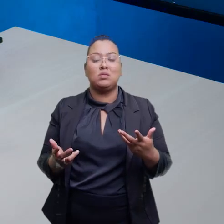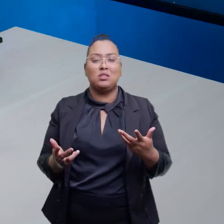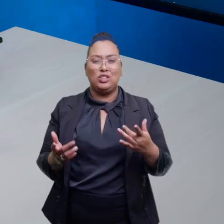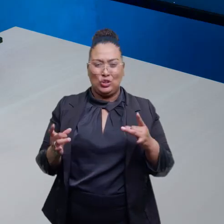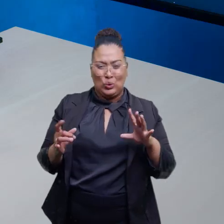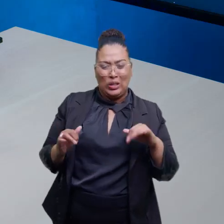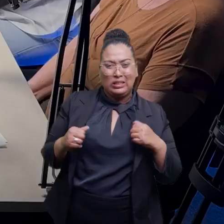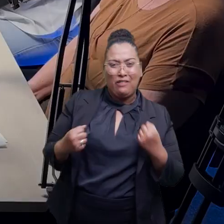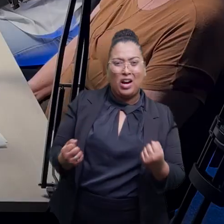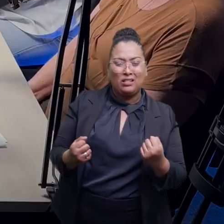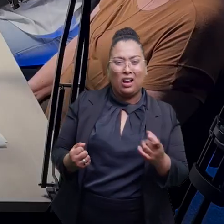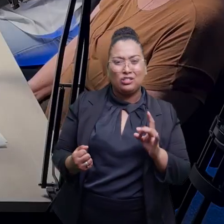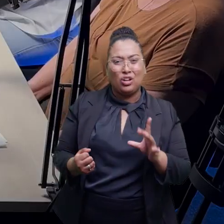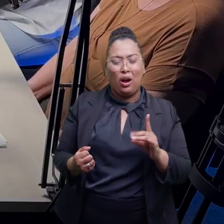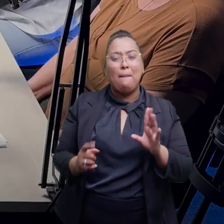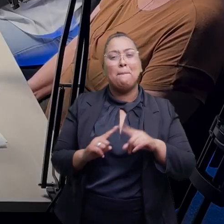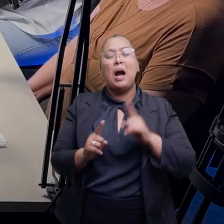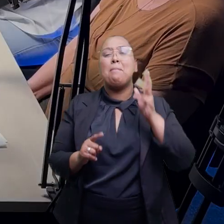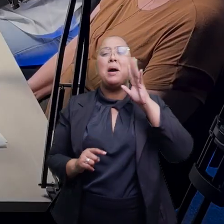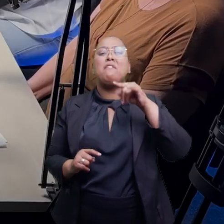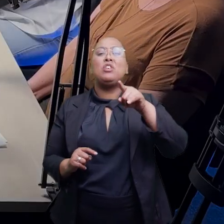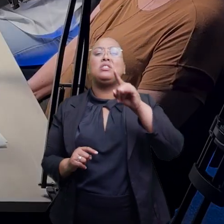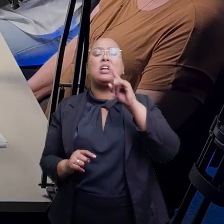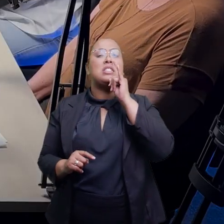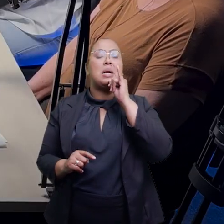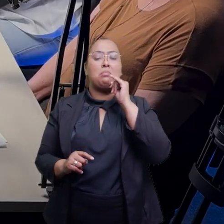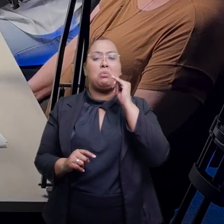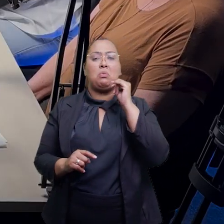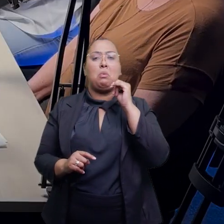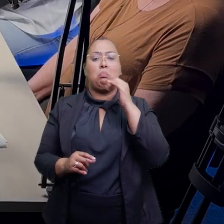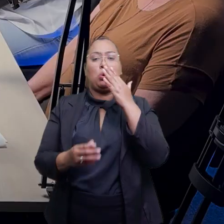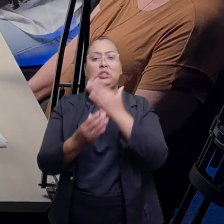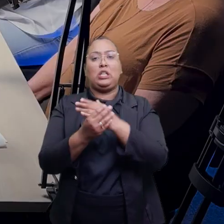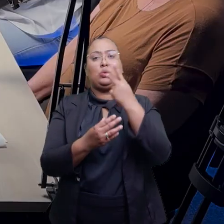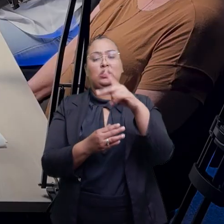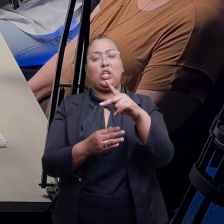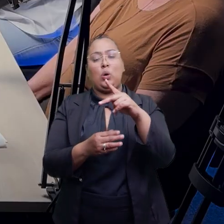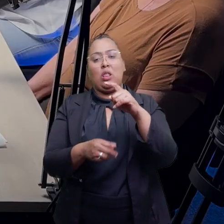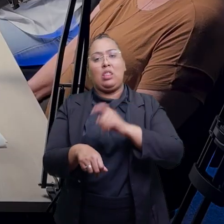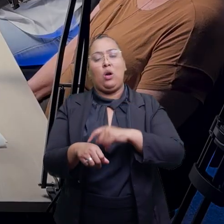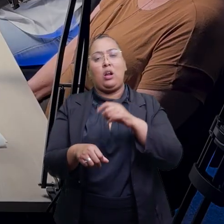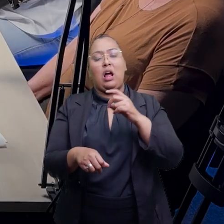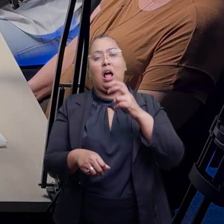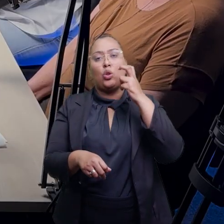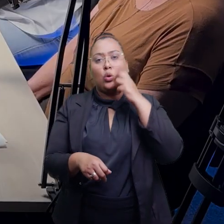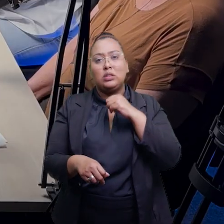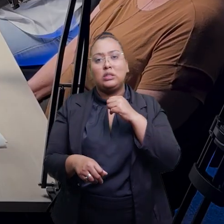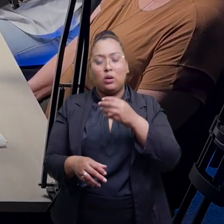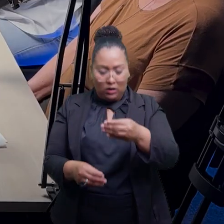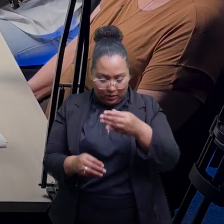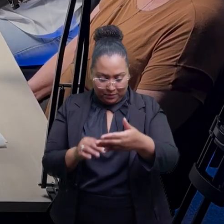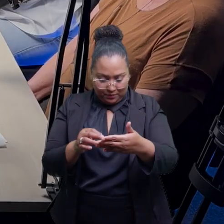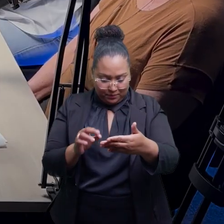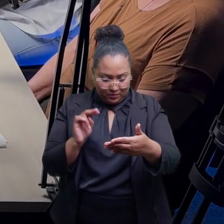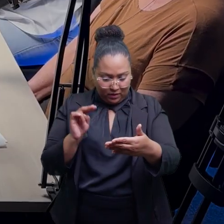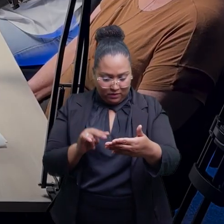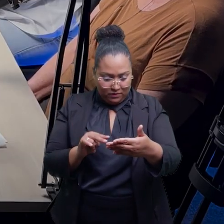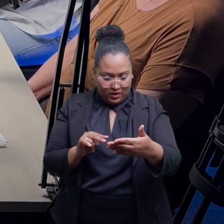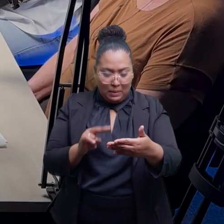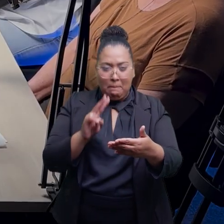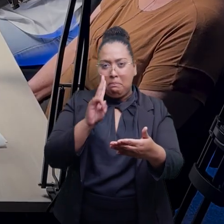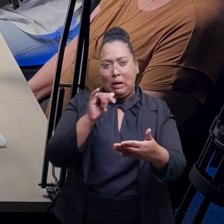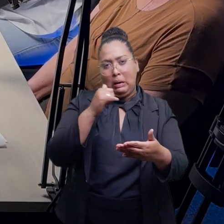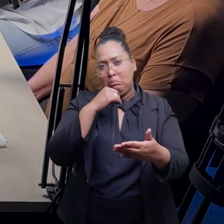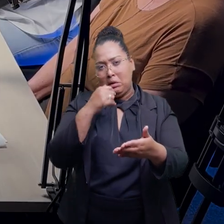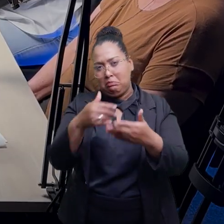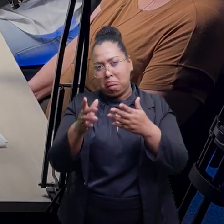defesa formal, mas imagina você, quando você tiver acesso ao seu processo de adoção, e você conseguir escutar da sua mãe, ou do seu pai,